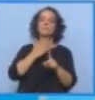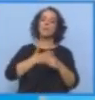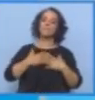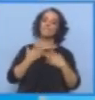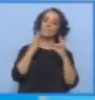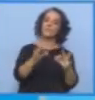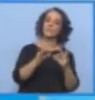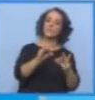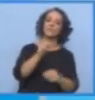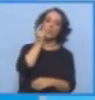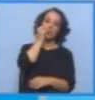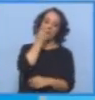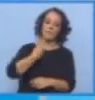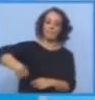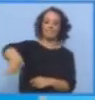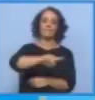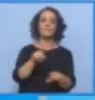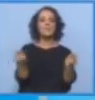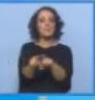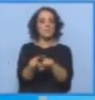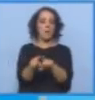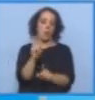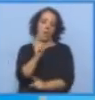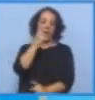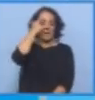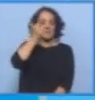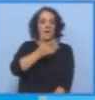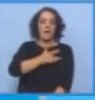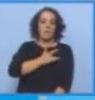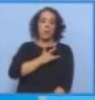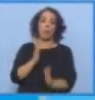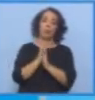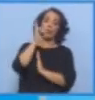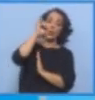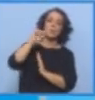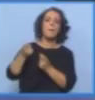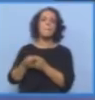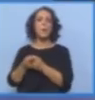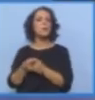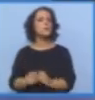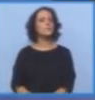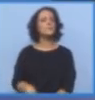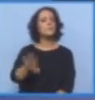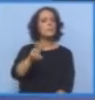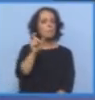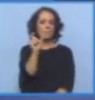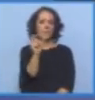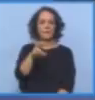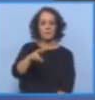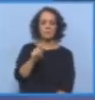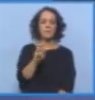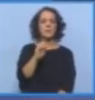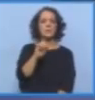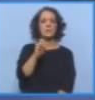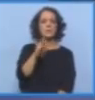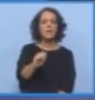irmão. É isto que significa, de forma concreta, amar a Deus e ao próximo. Mas a palavra Messias, Salvador, não remete para